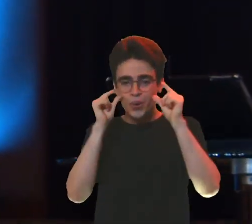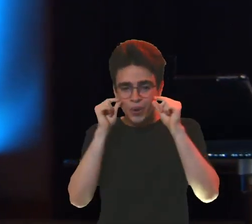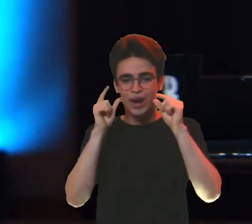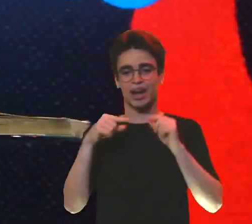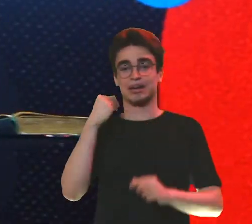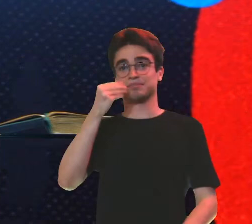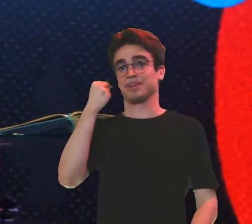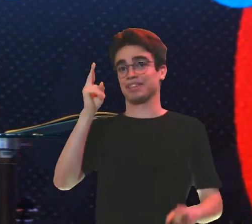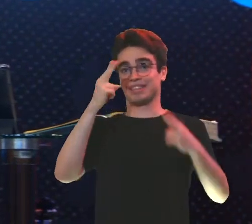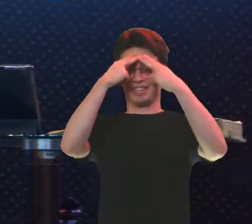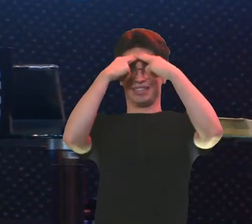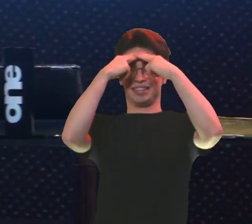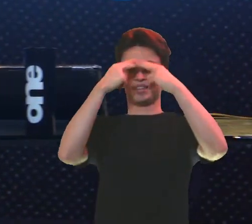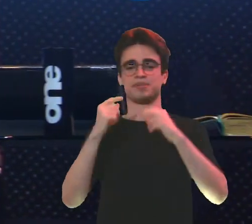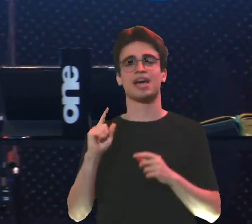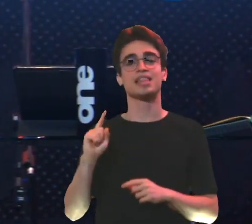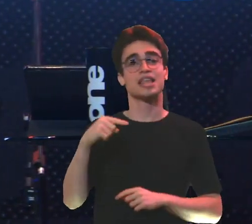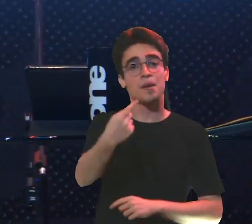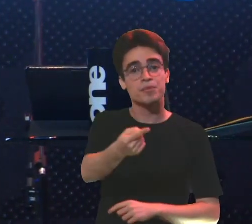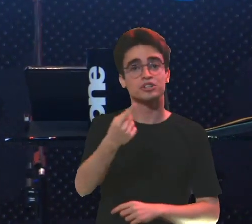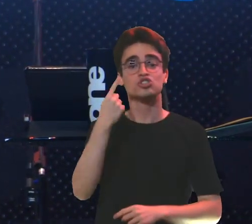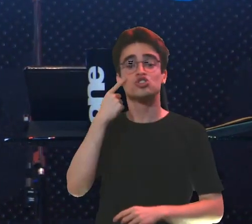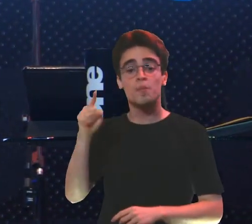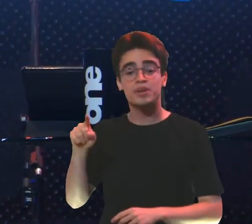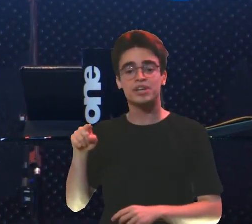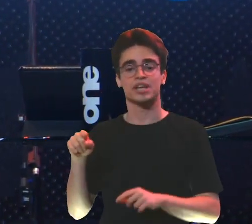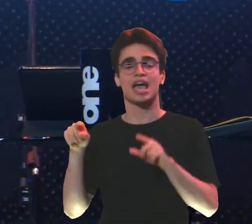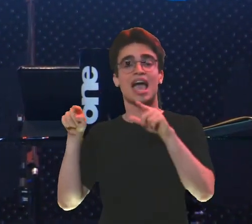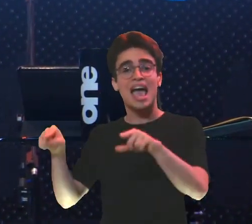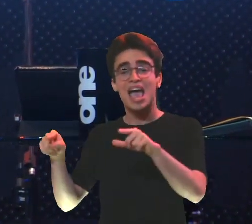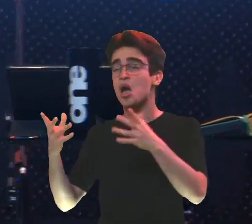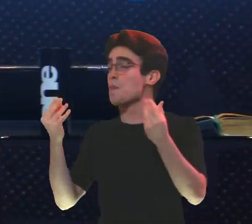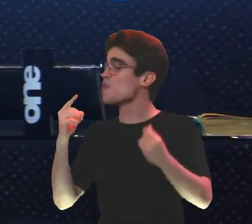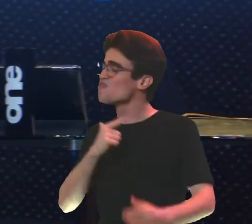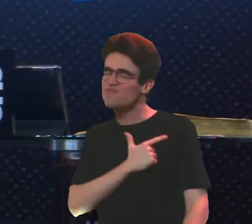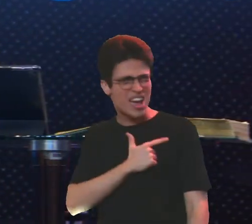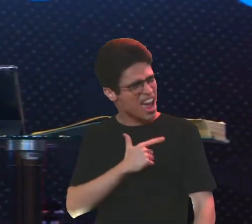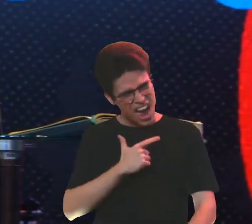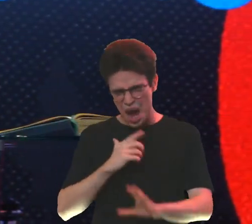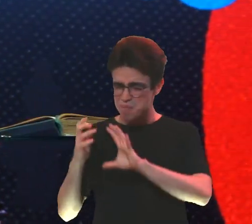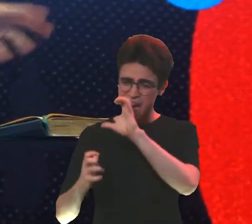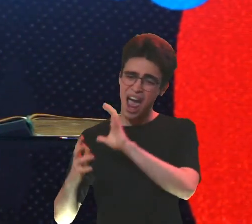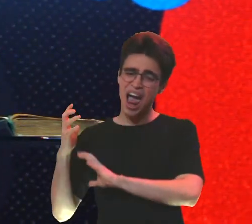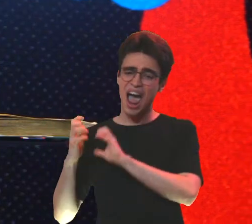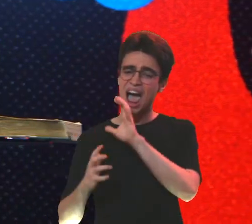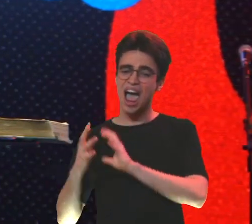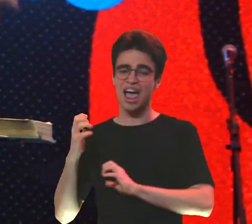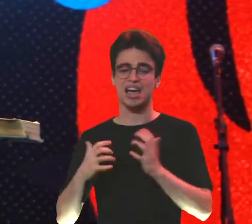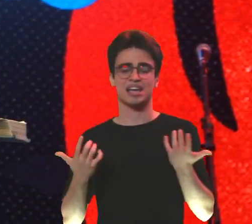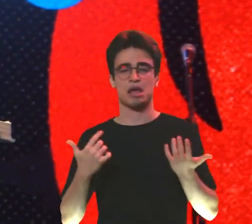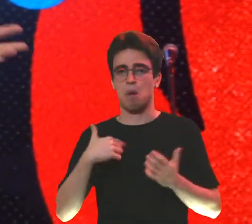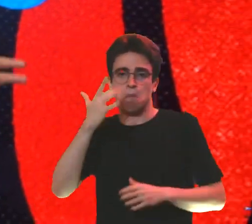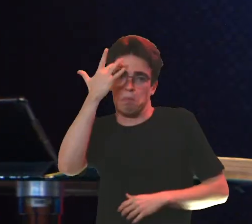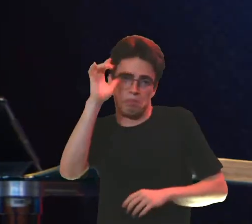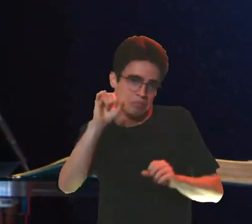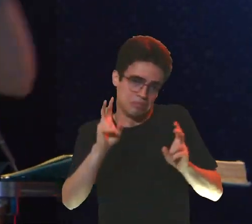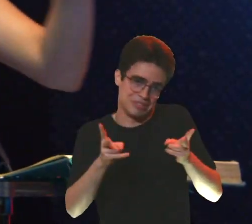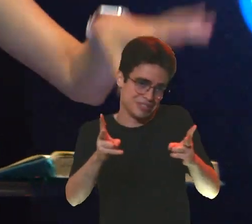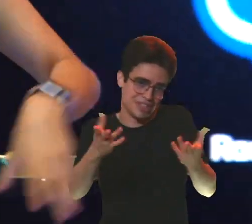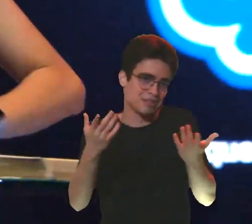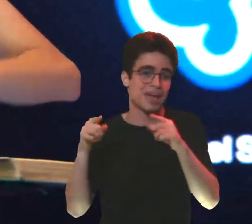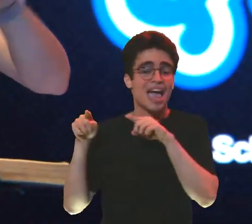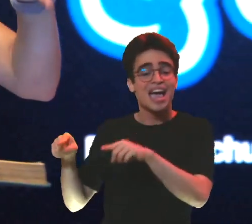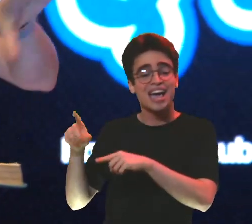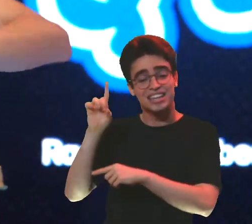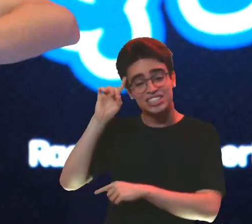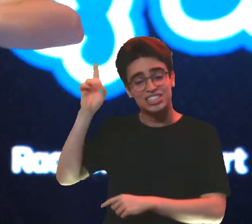bem traumatizante. Mais tarde, a gente ficou sabendo que aquele dia foi muito feio a briga. Eu não sei se sempre é assim, né? Eu espero que não. Mas